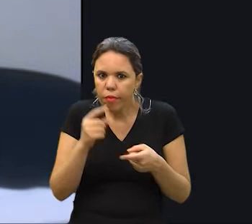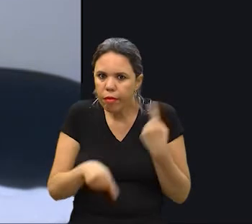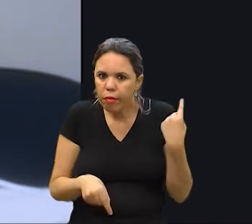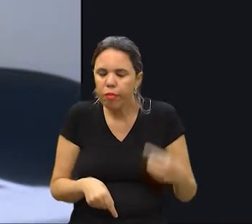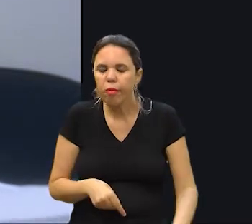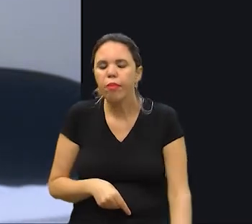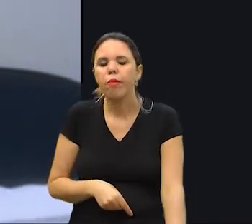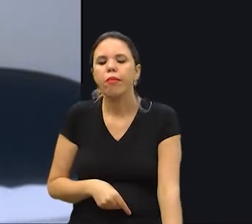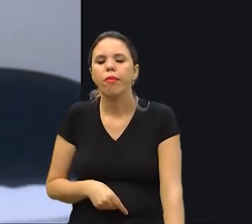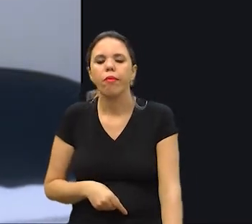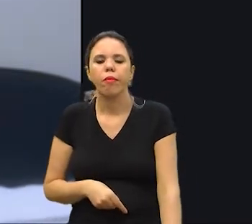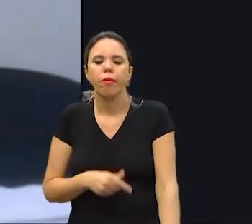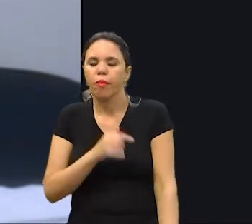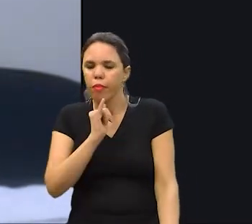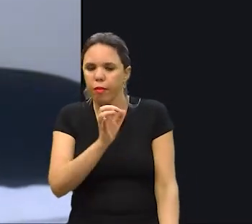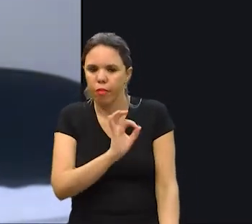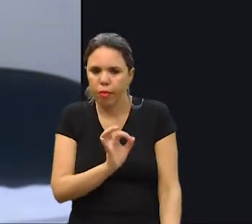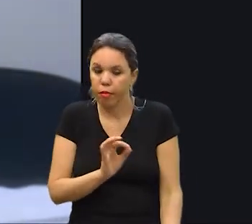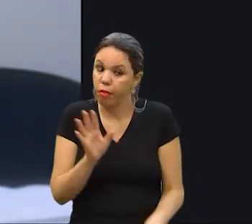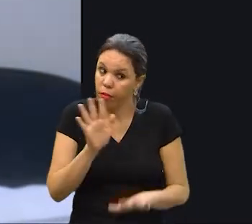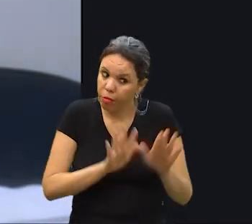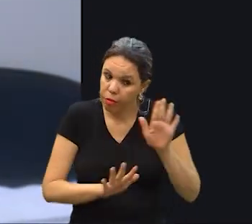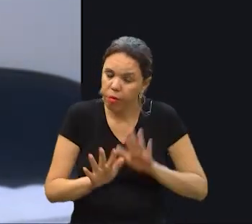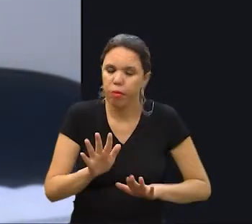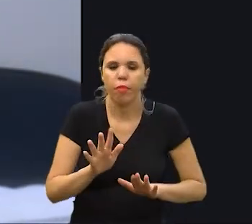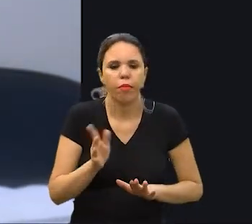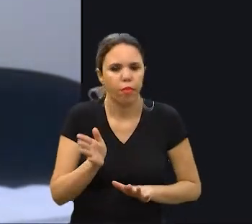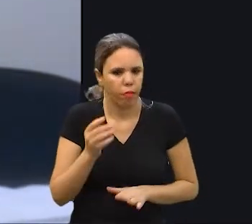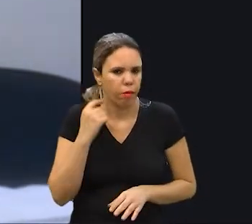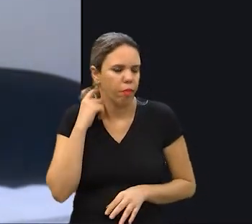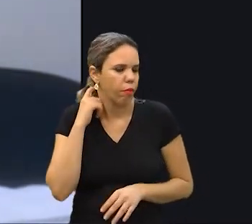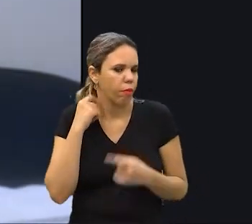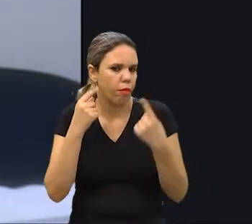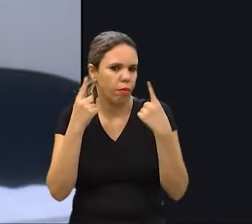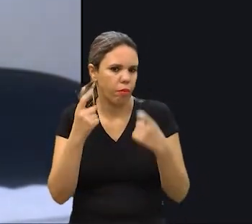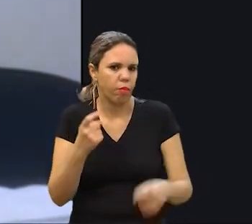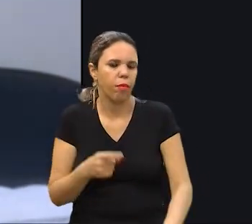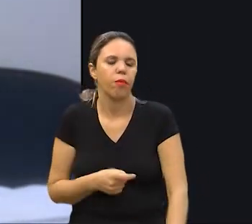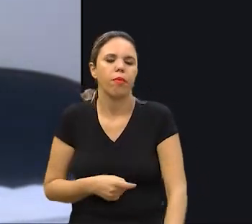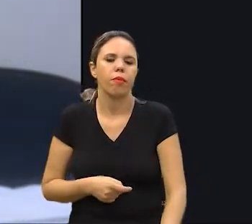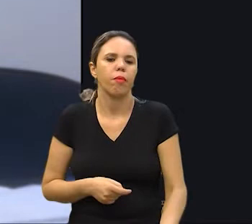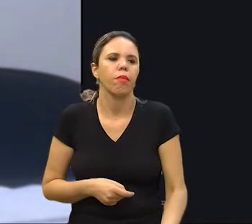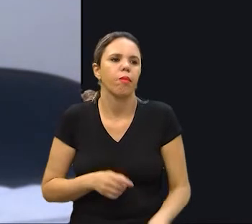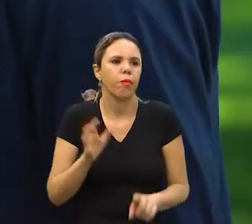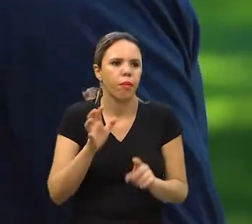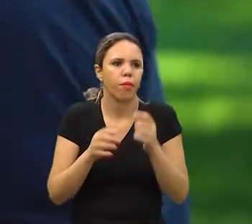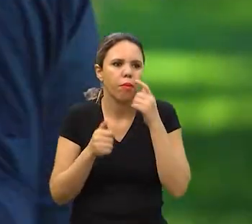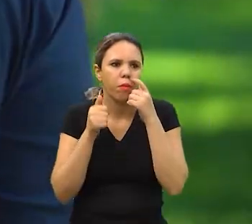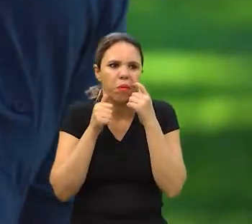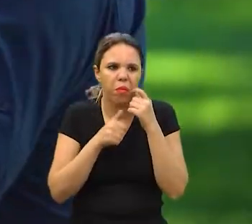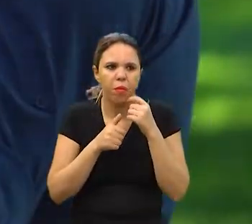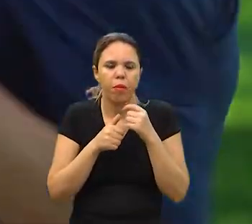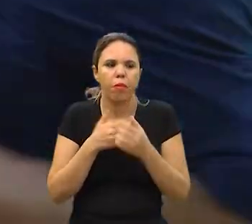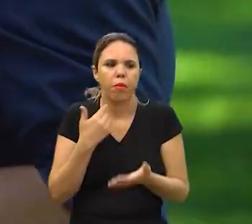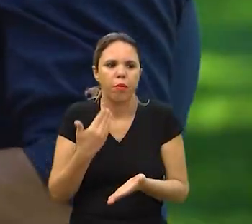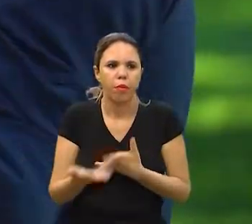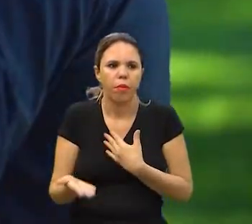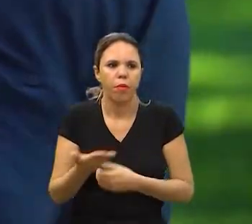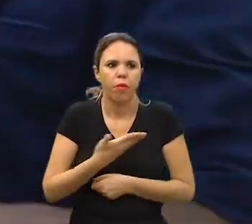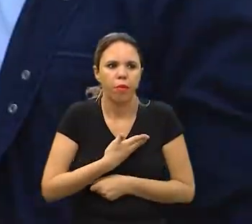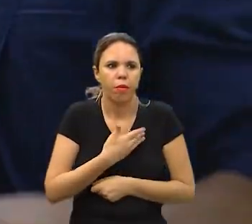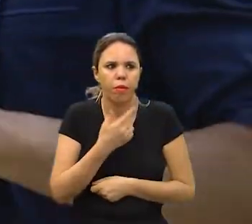nada, sem avisar. Cuidado, isso já é uma violência psicológica. Se a mulher